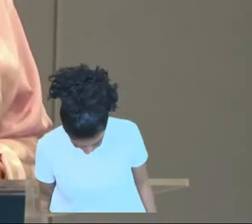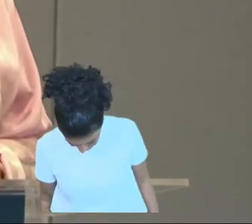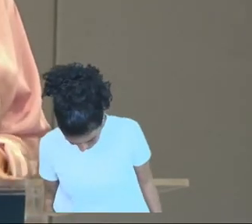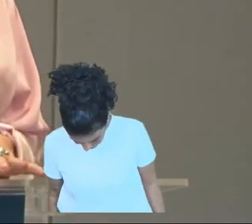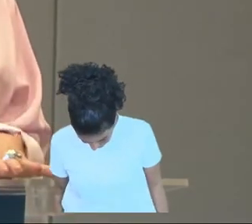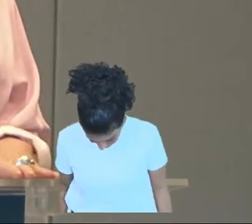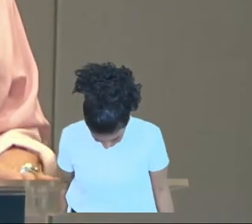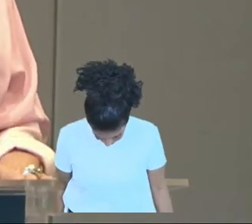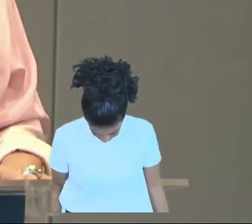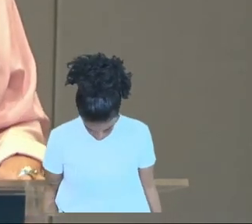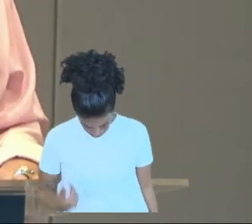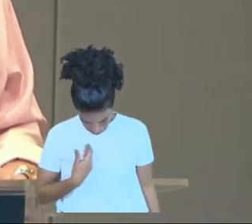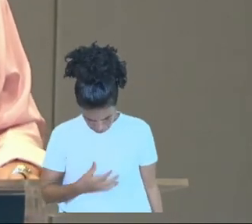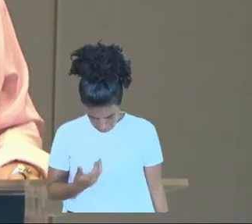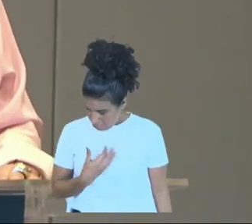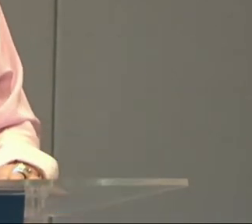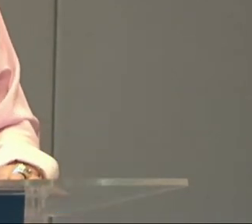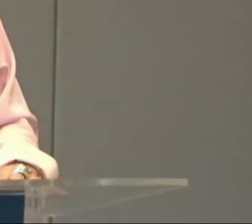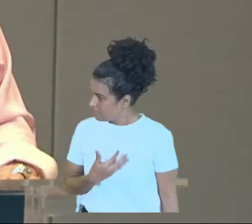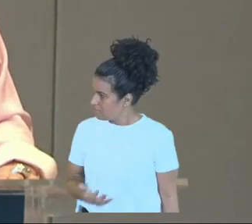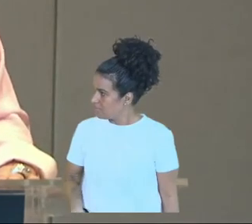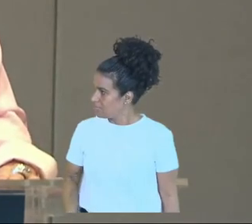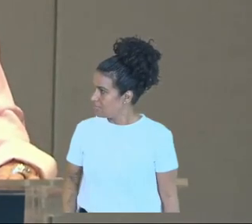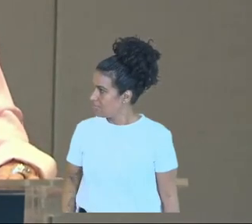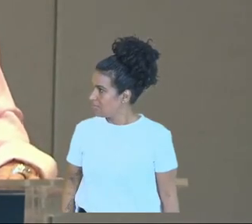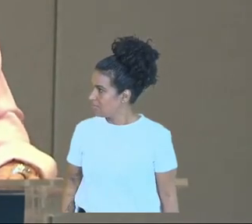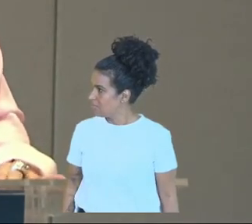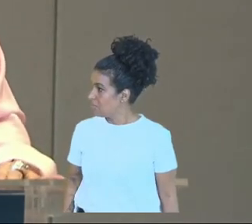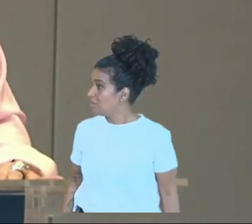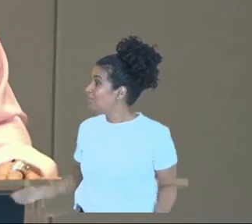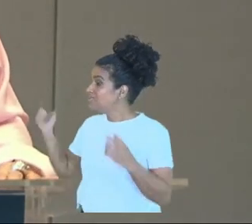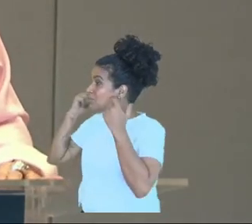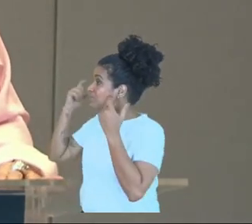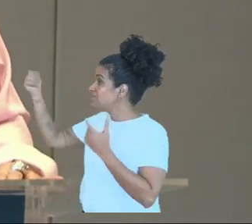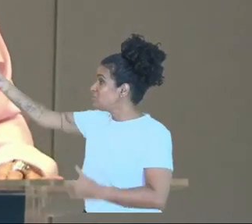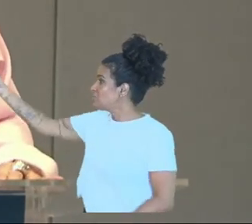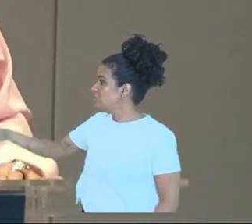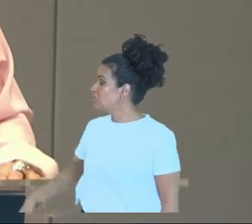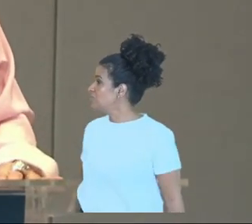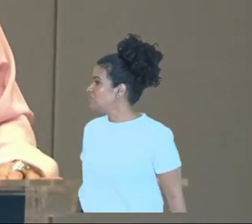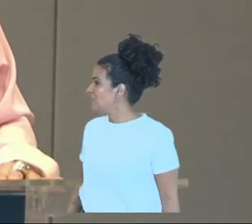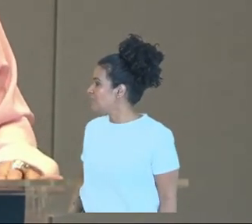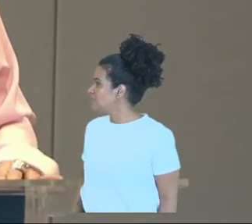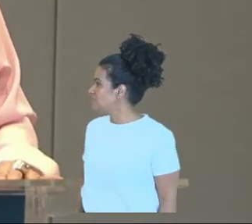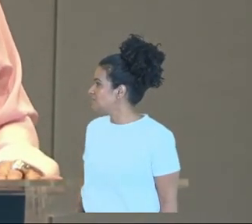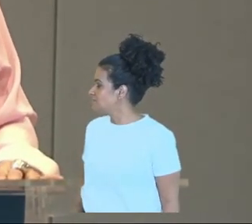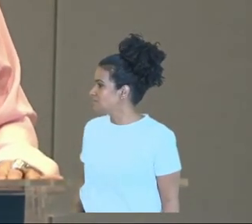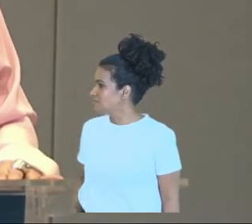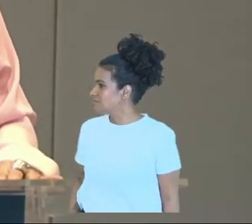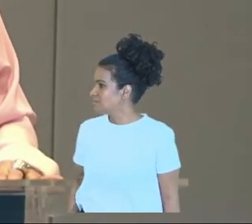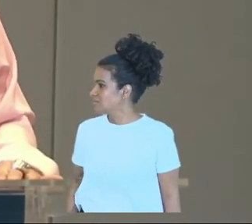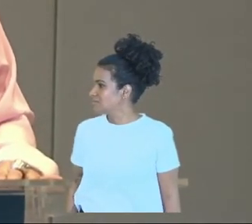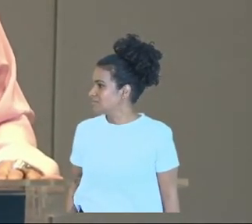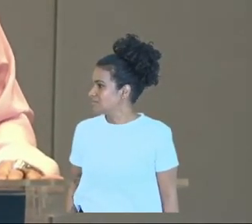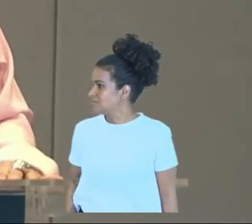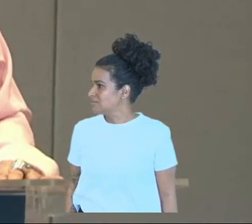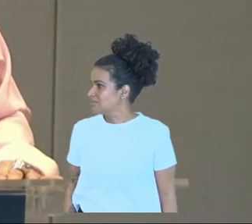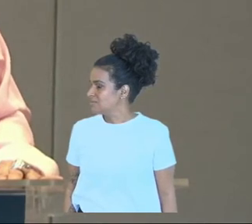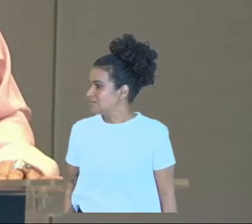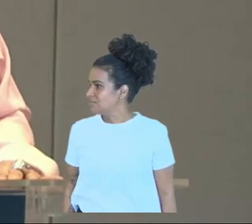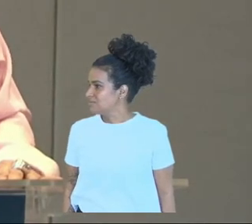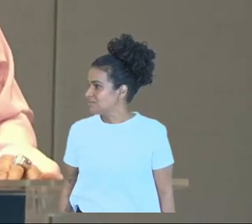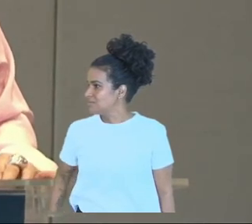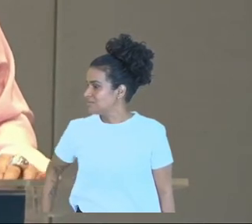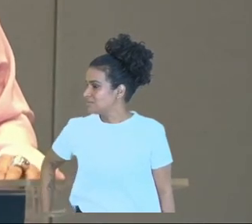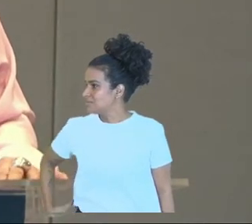Prezadas senhoras, sejam bem-vindos a este evento organizado pela Fundação Konrad Adenauer sobre o resultado